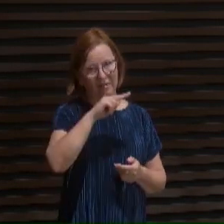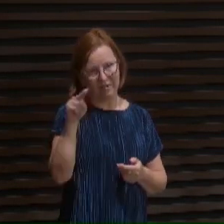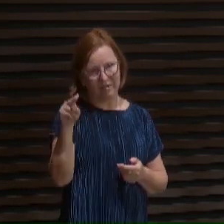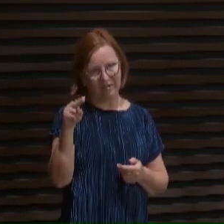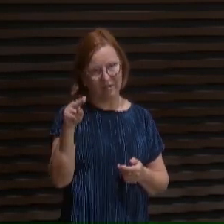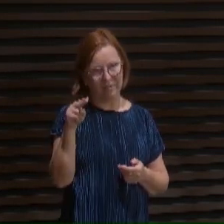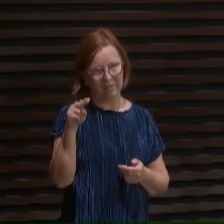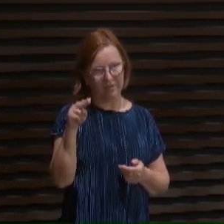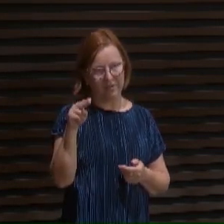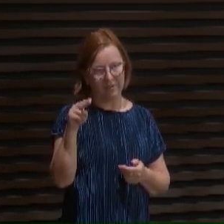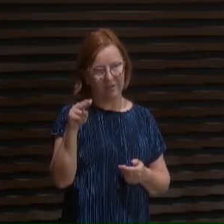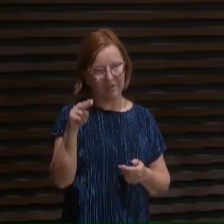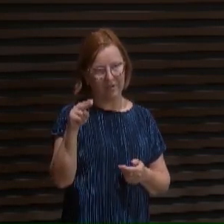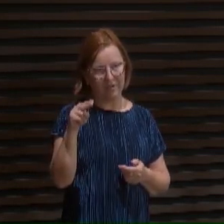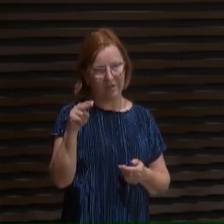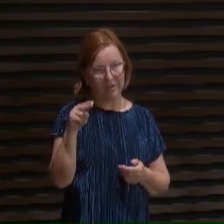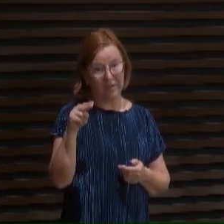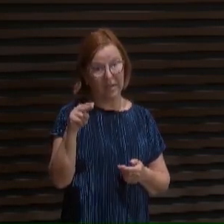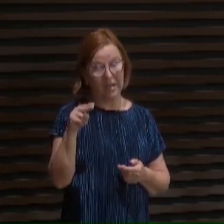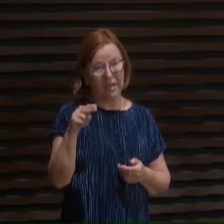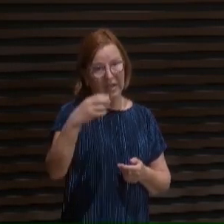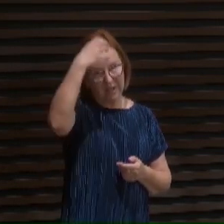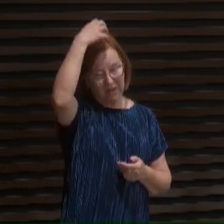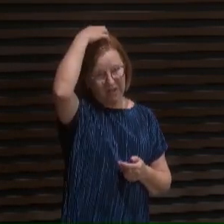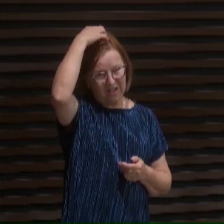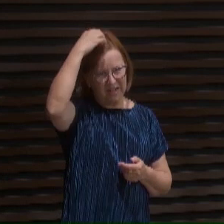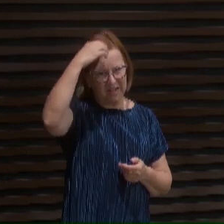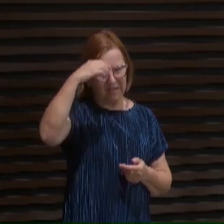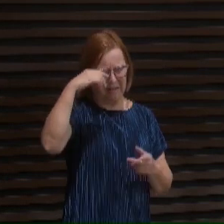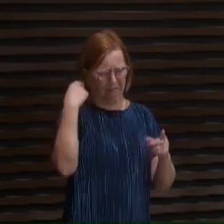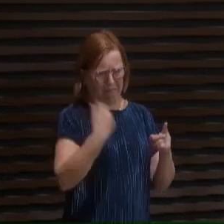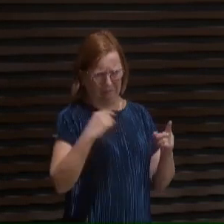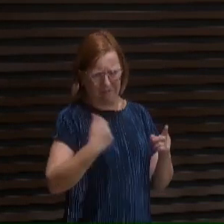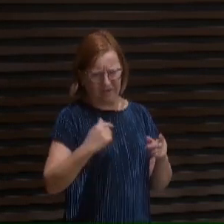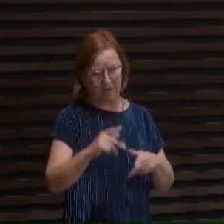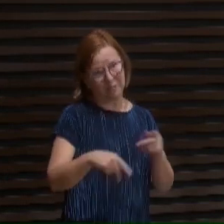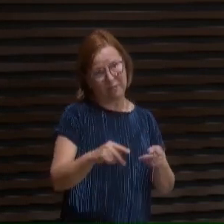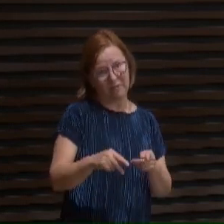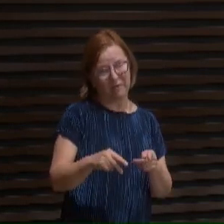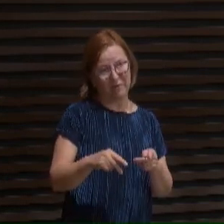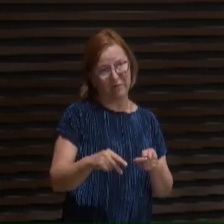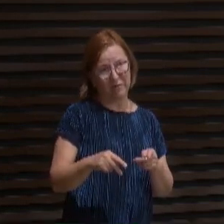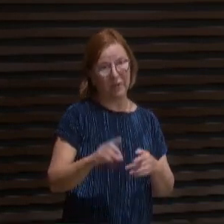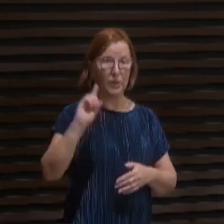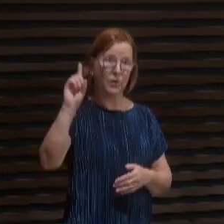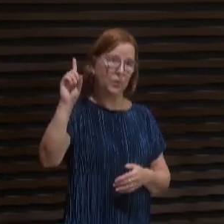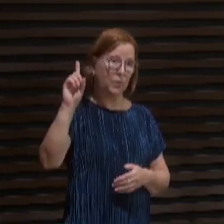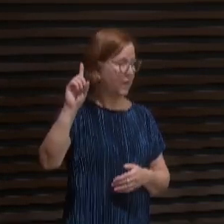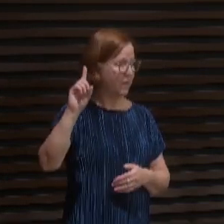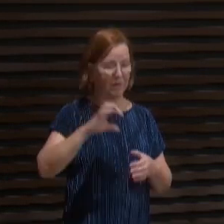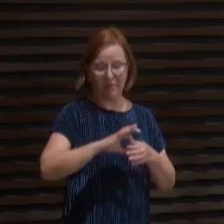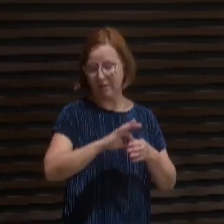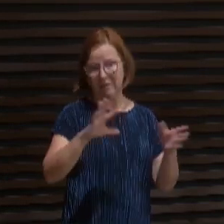tem maltratado este povo, e tu de nenhuma sorte livraste o teu